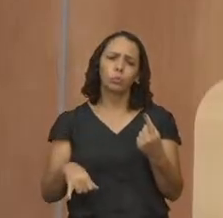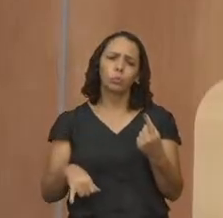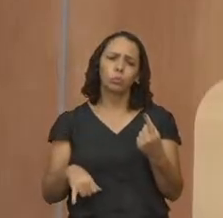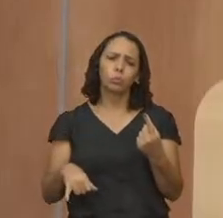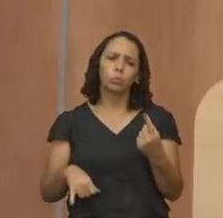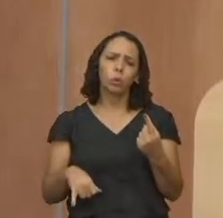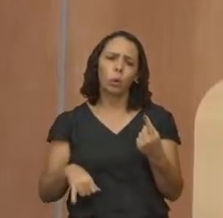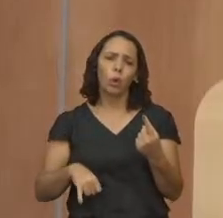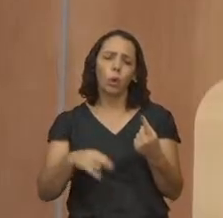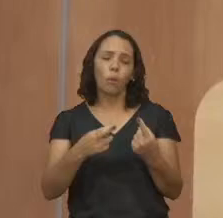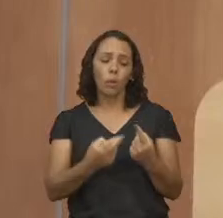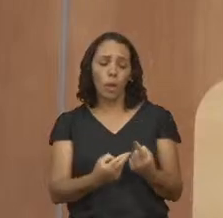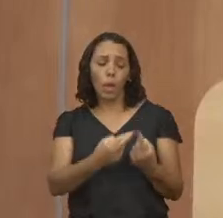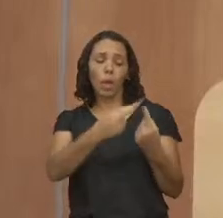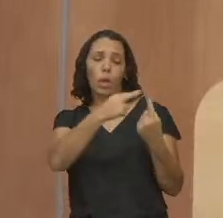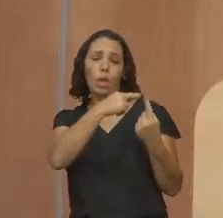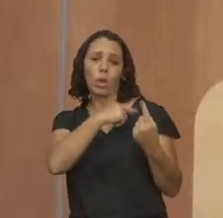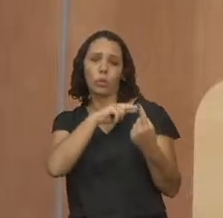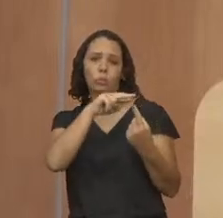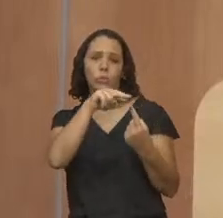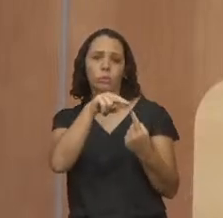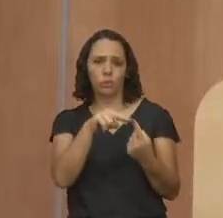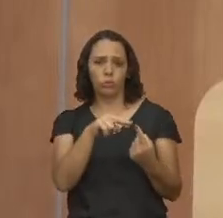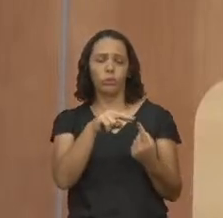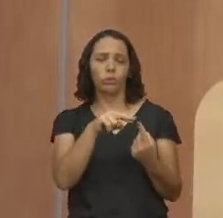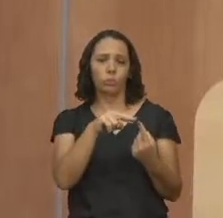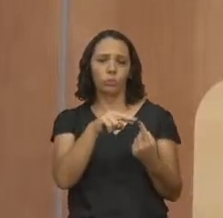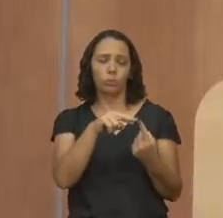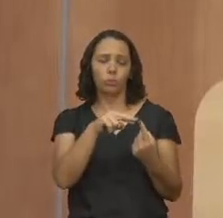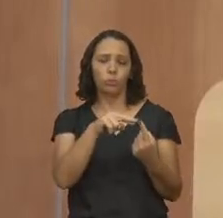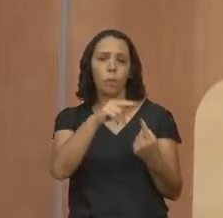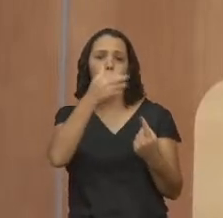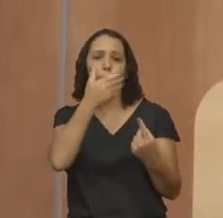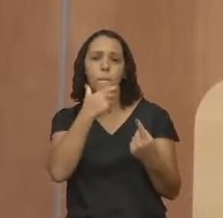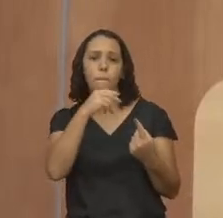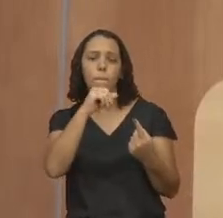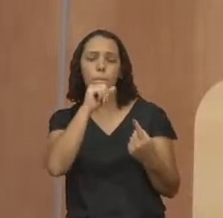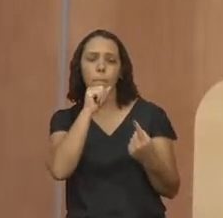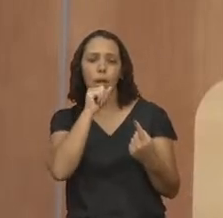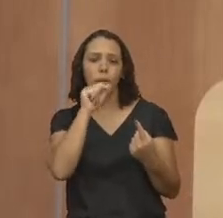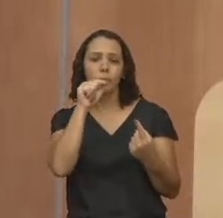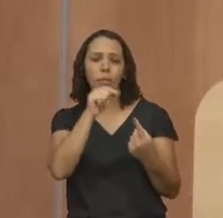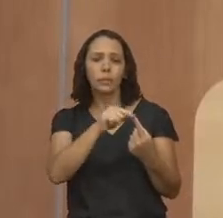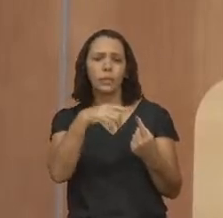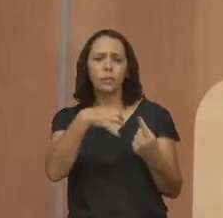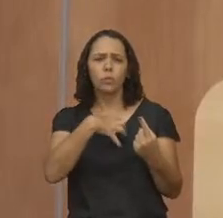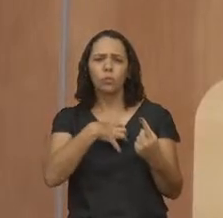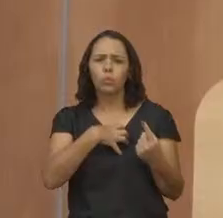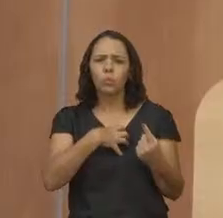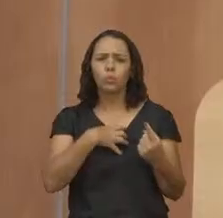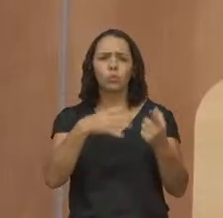a responsabilidade é do pai. O pai sente 2 dores.